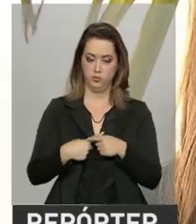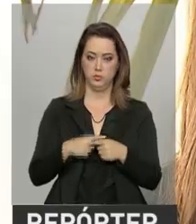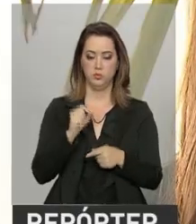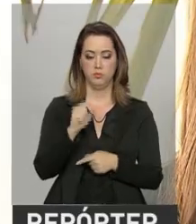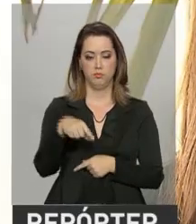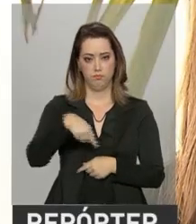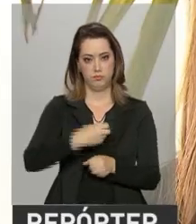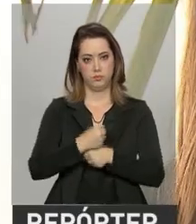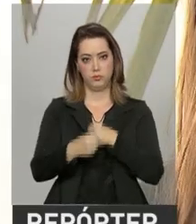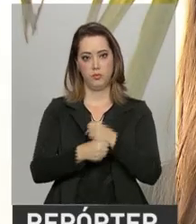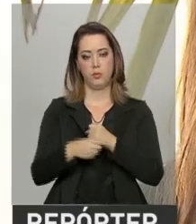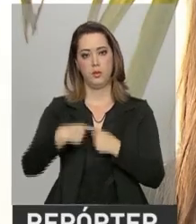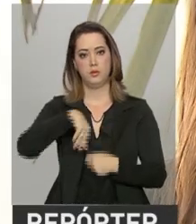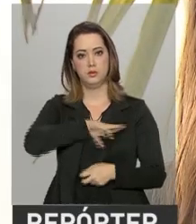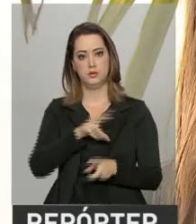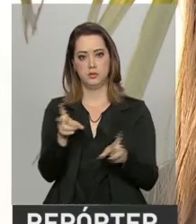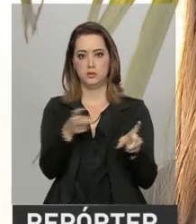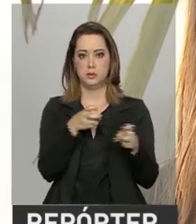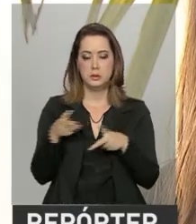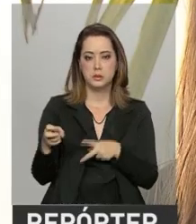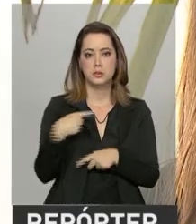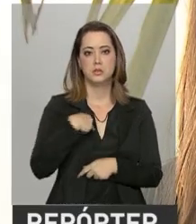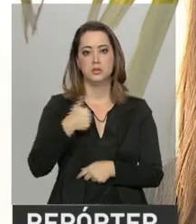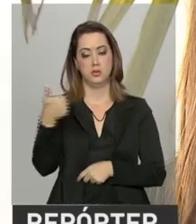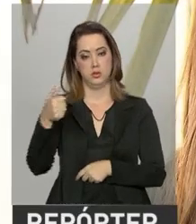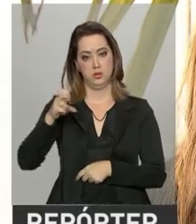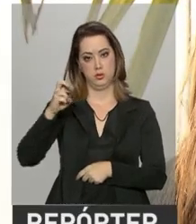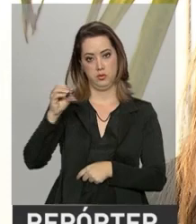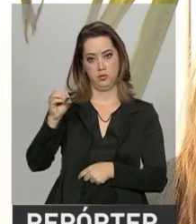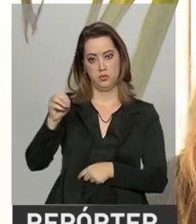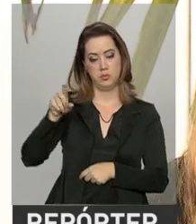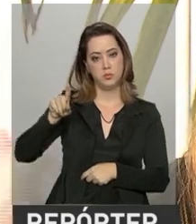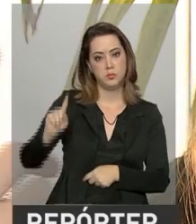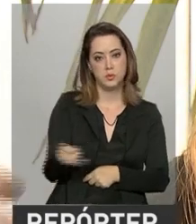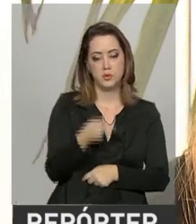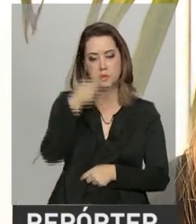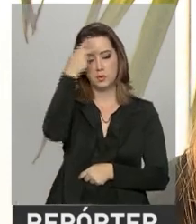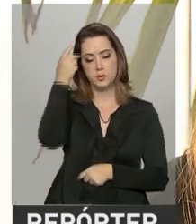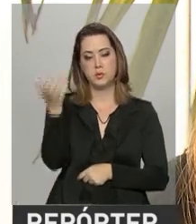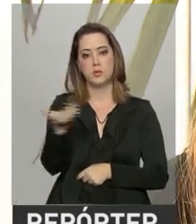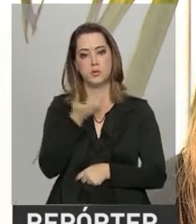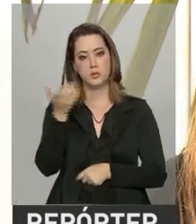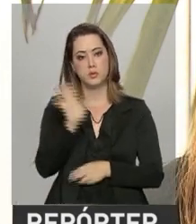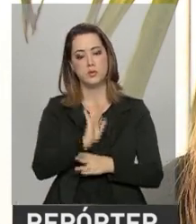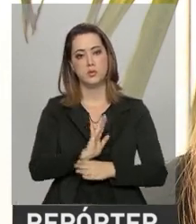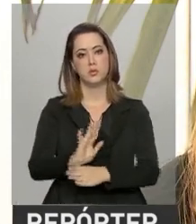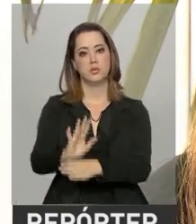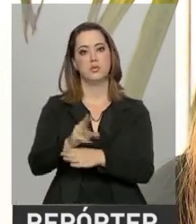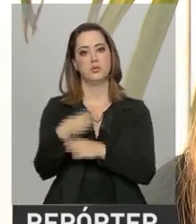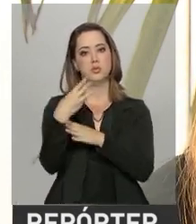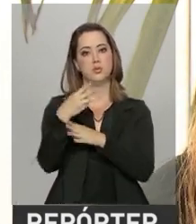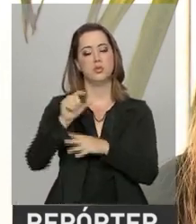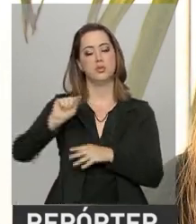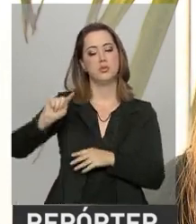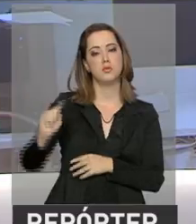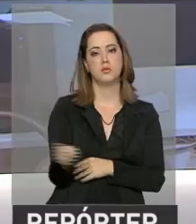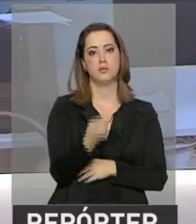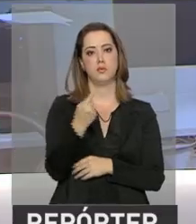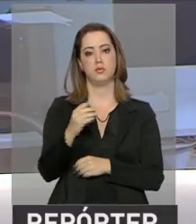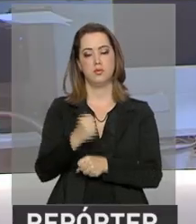esse ano a gente tem uma expectativa de pelo menos 1.00 voluntários e uma expectativa de que isso cresça para 3.000 voluntários no ano que